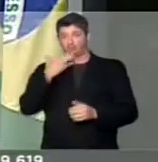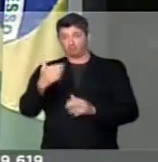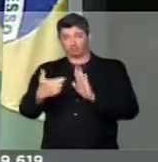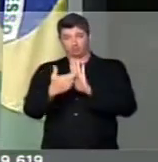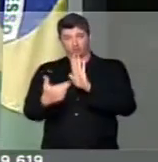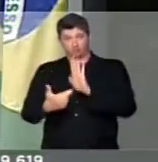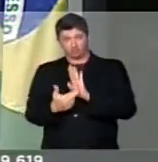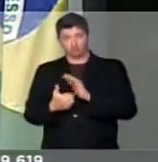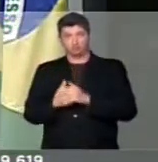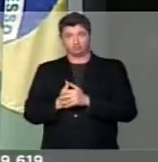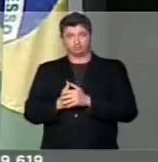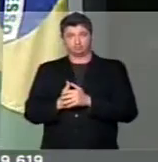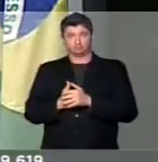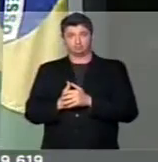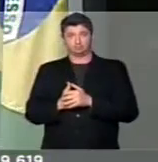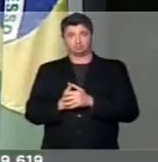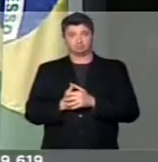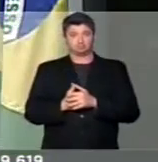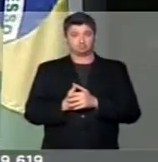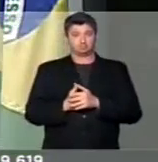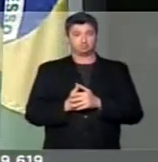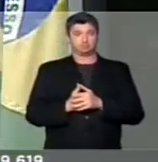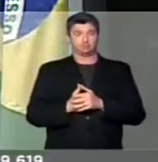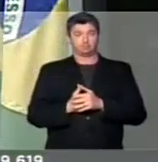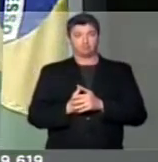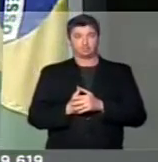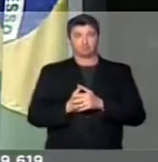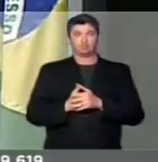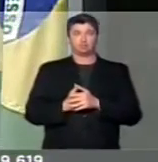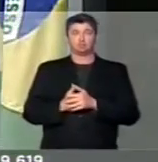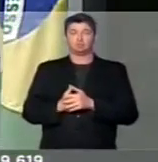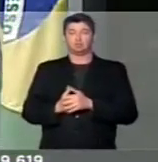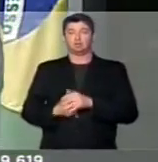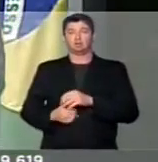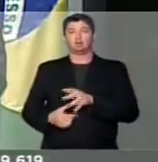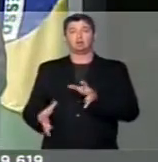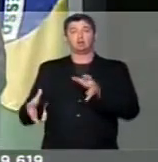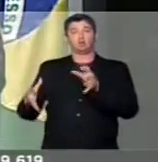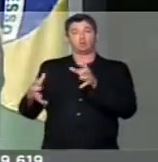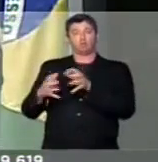regras, termos espírito coletivo,